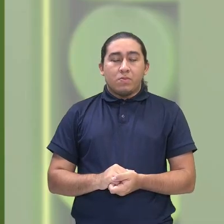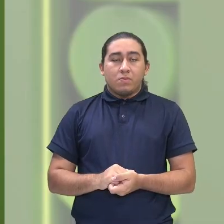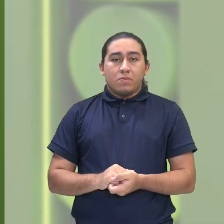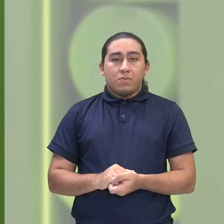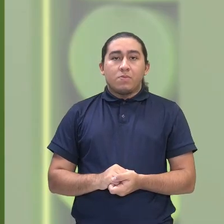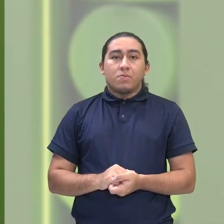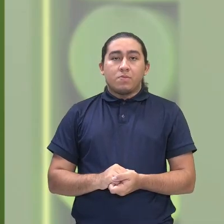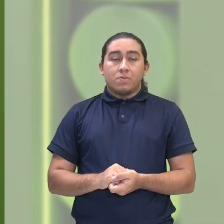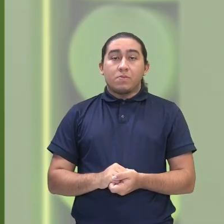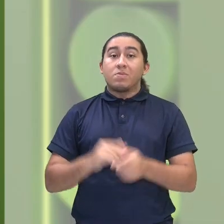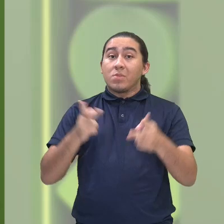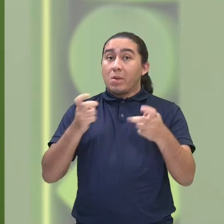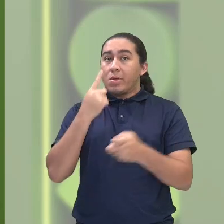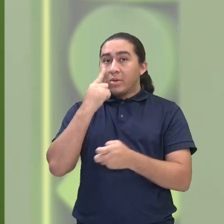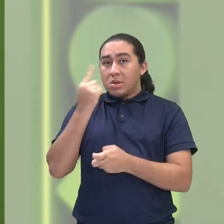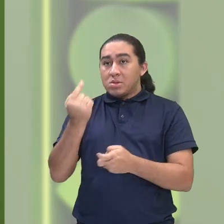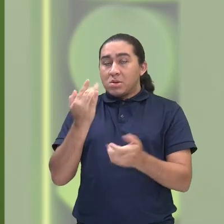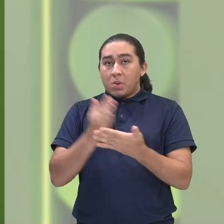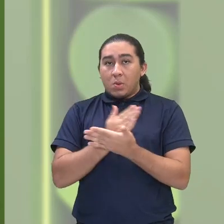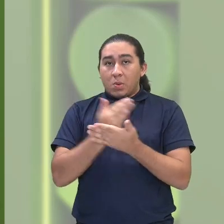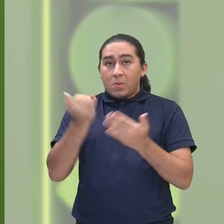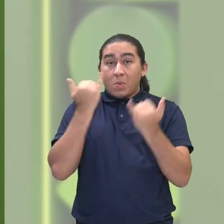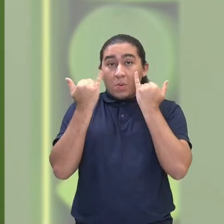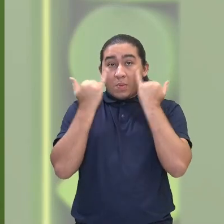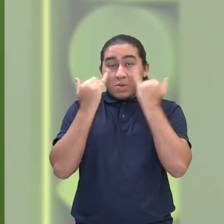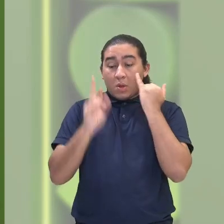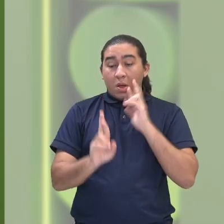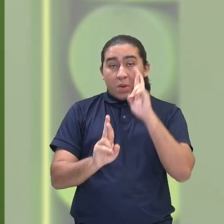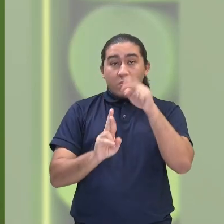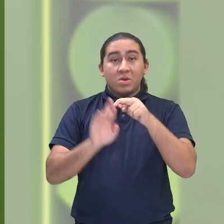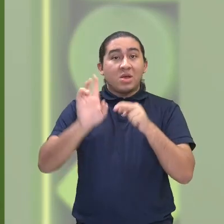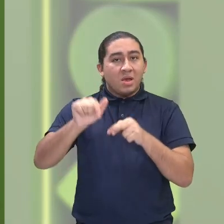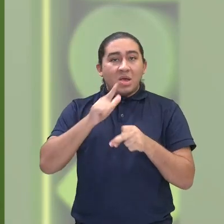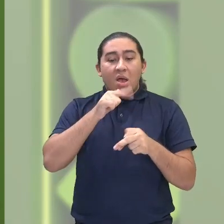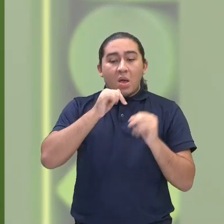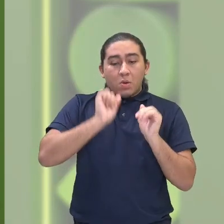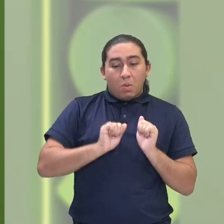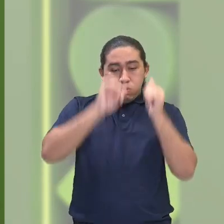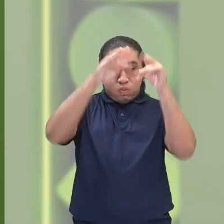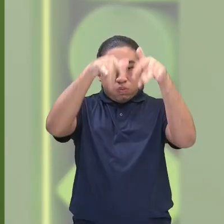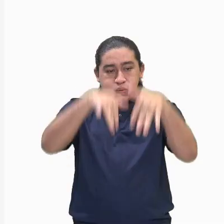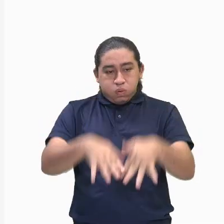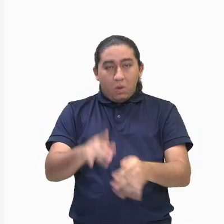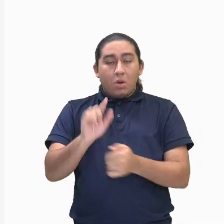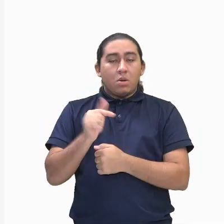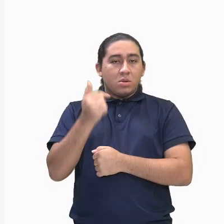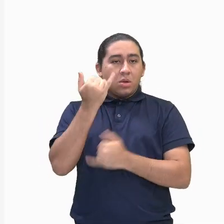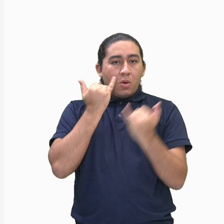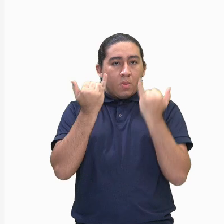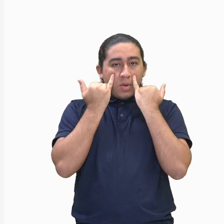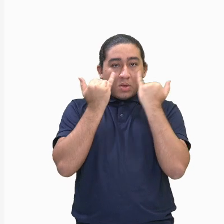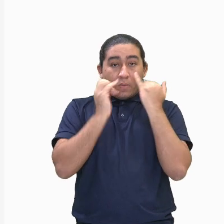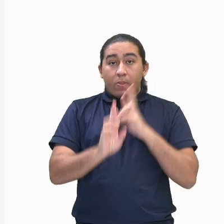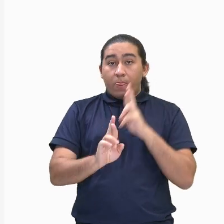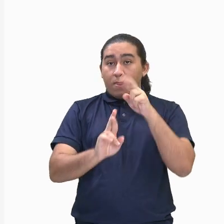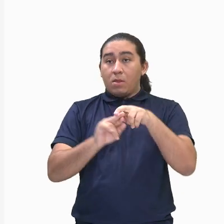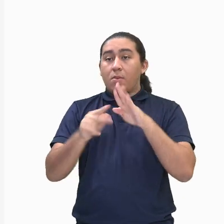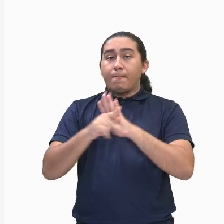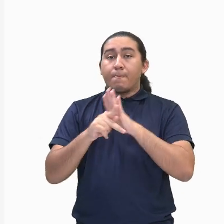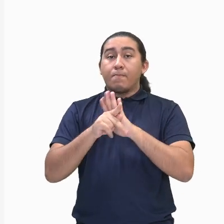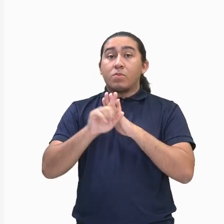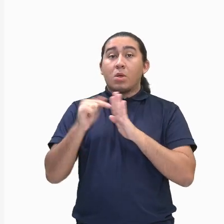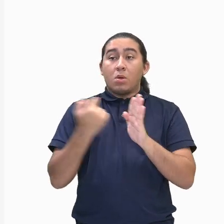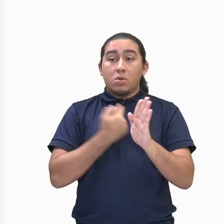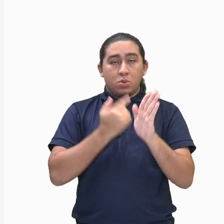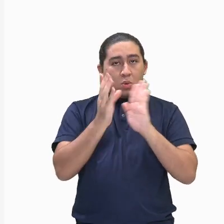Olha só que interessante, né? Algumas informações aí sobre o tsunami. Vamos ver aí mais informações ainda sobre o nosso